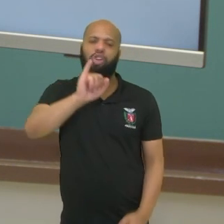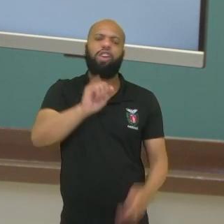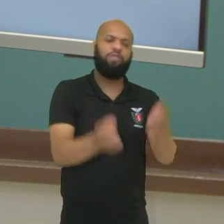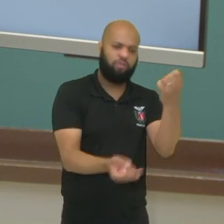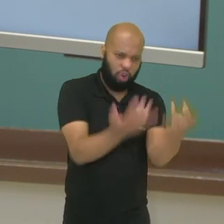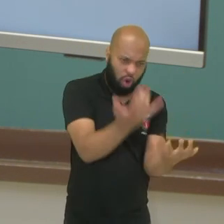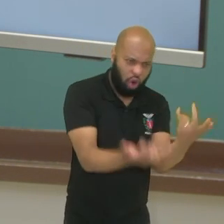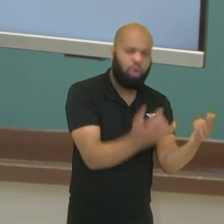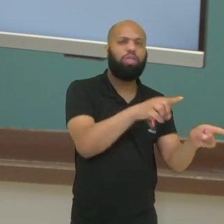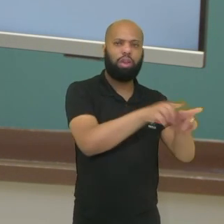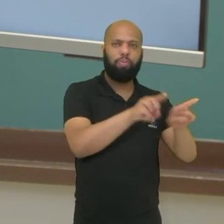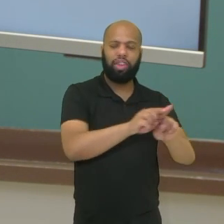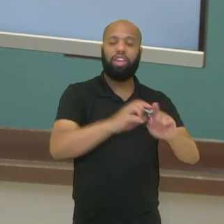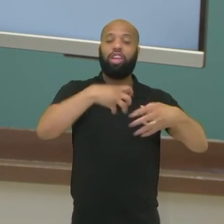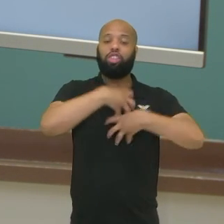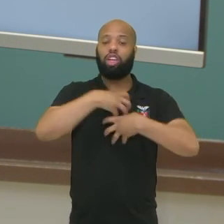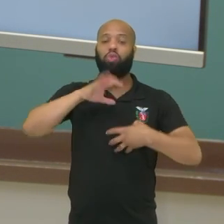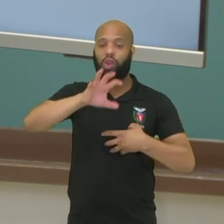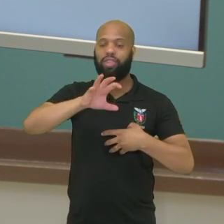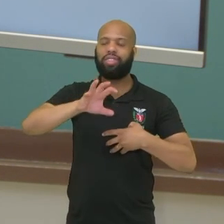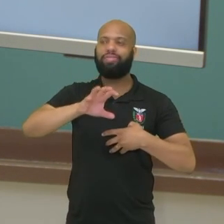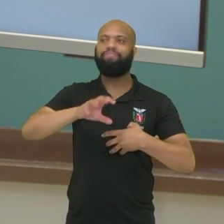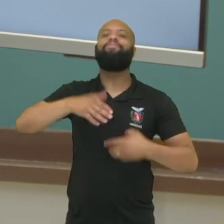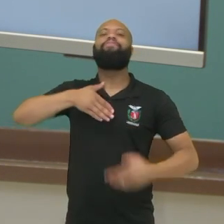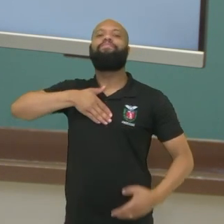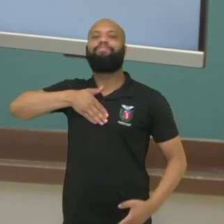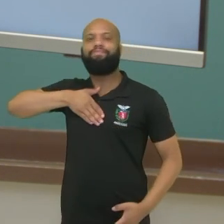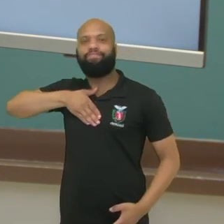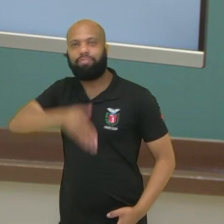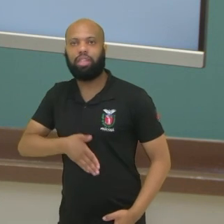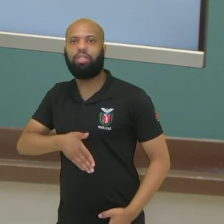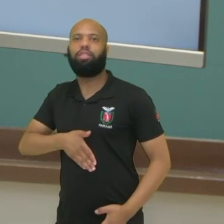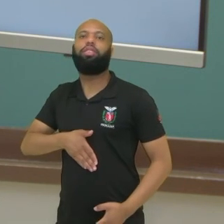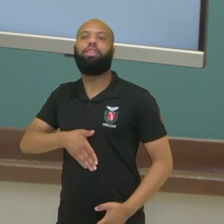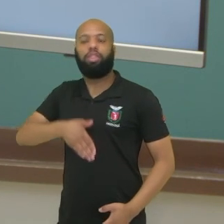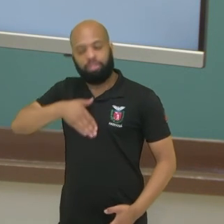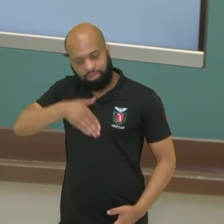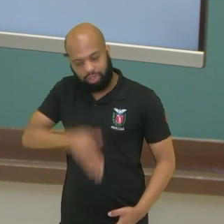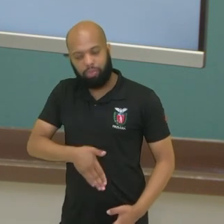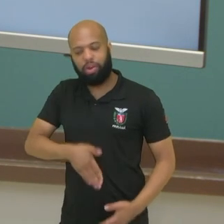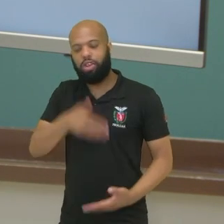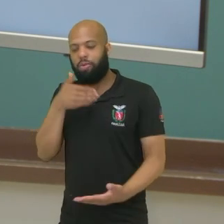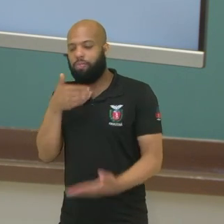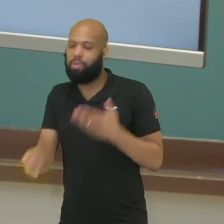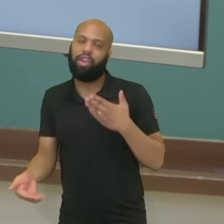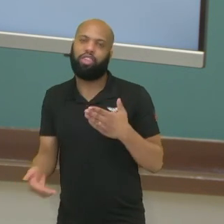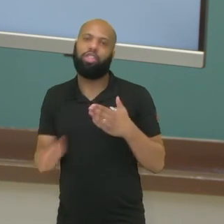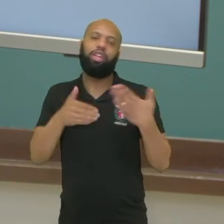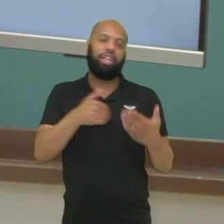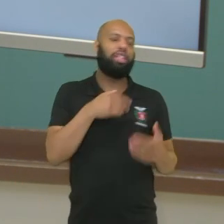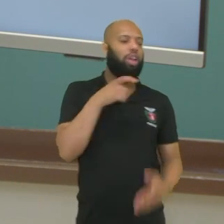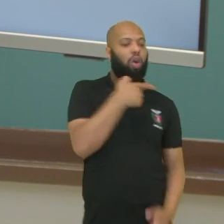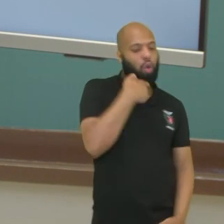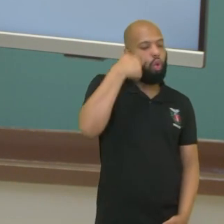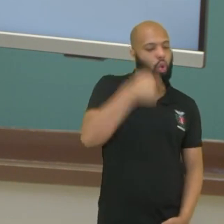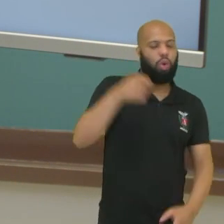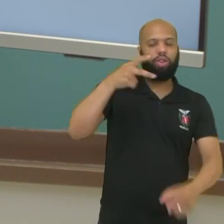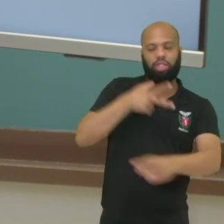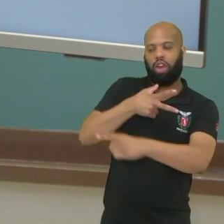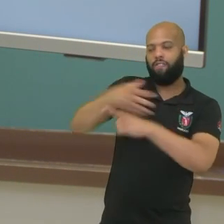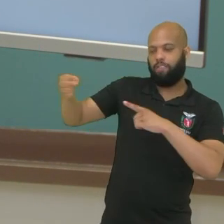russo, impondo aí uma derrota, para o exército francês, impondo uma derrota a